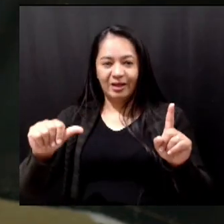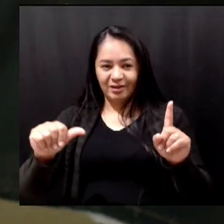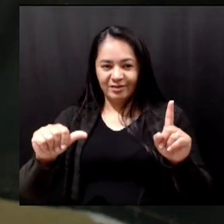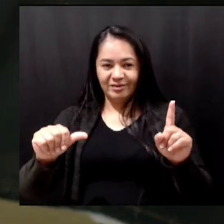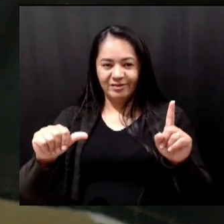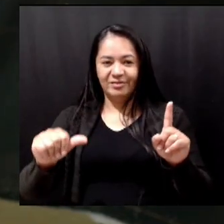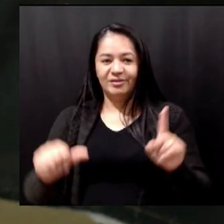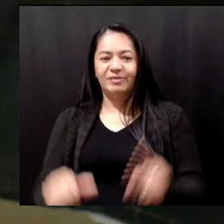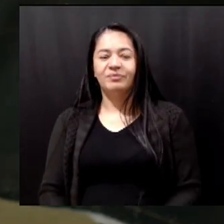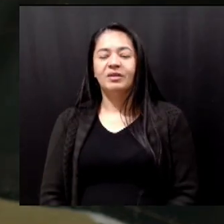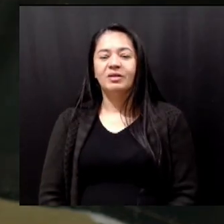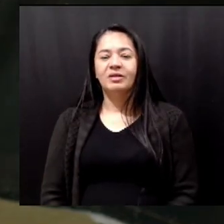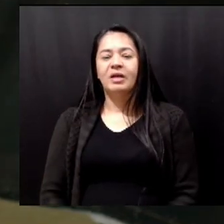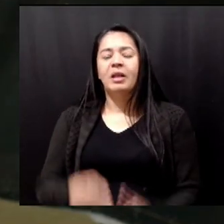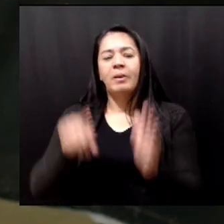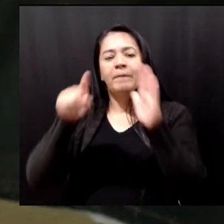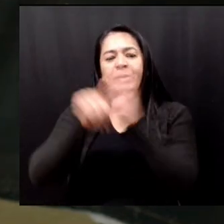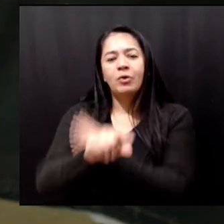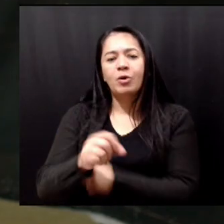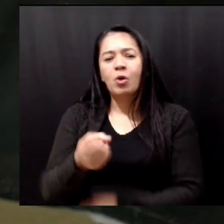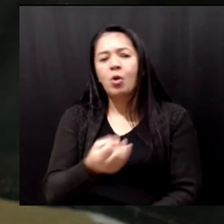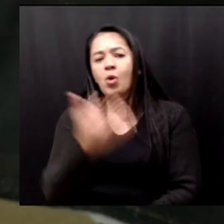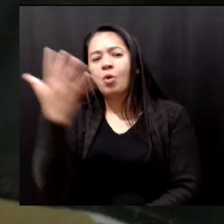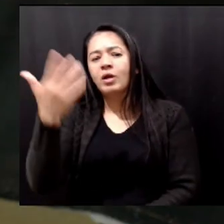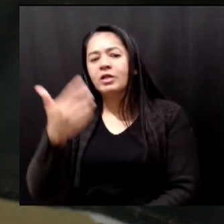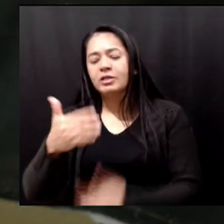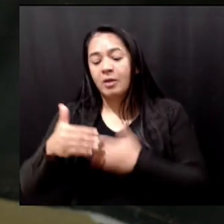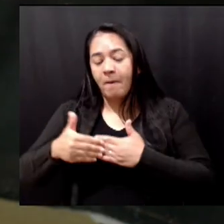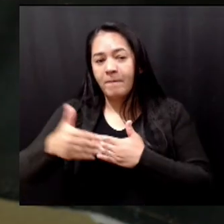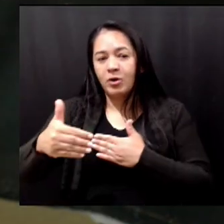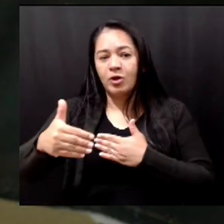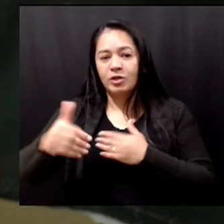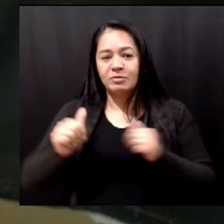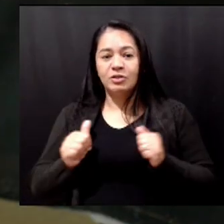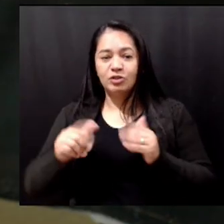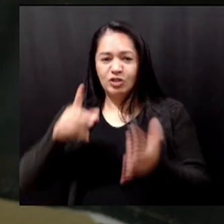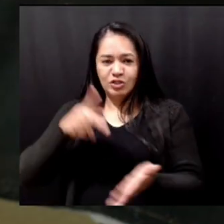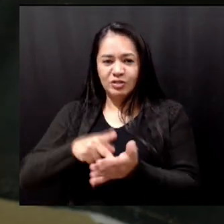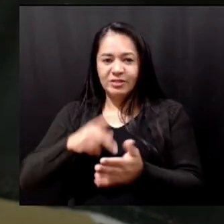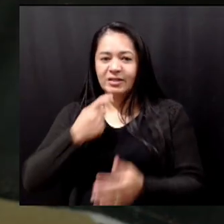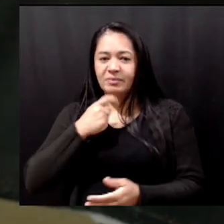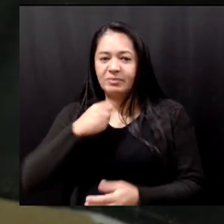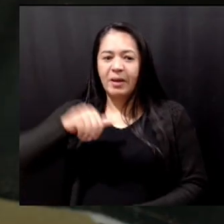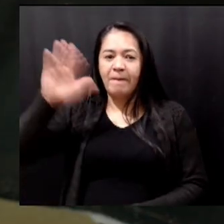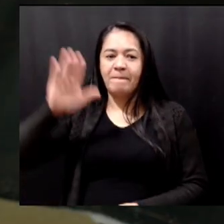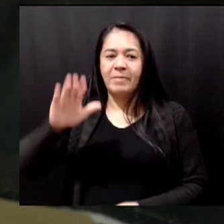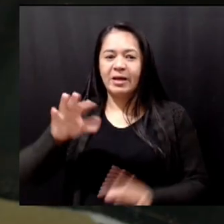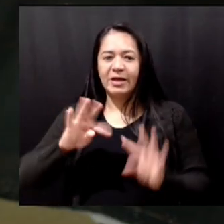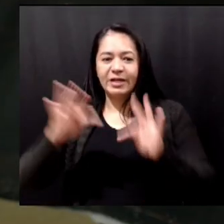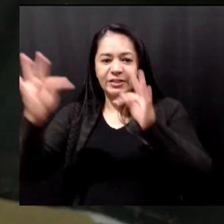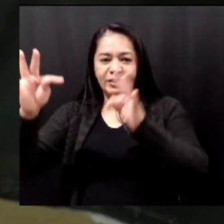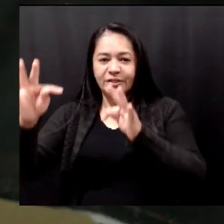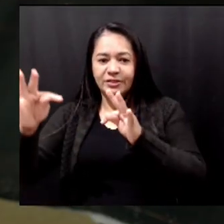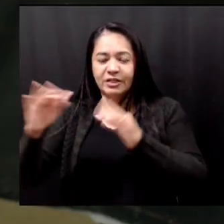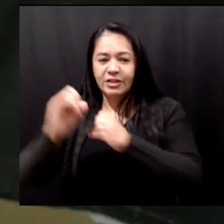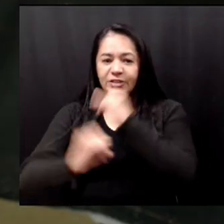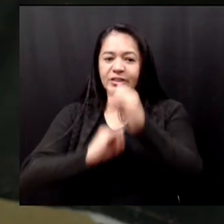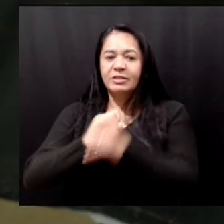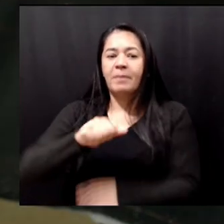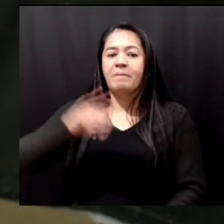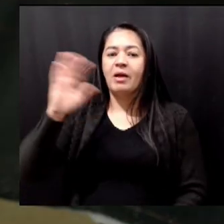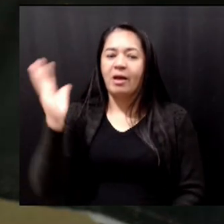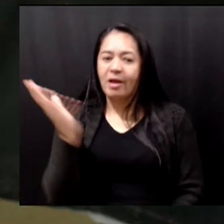ela diz assim, ó, quais são os próximos passos concretos para Campinas ficar ainda mais tecnológica, com internet mais rápida,